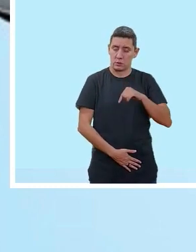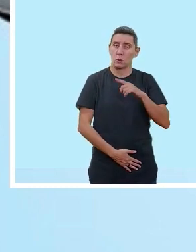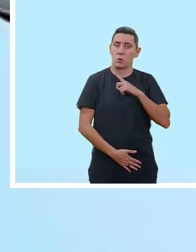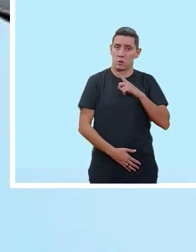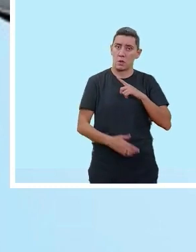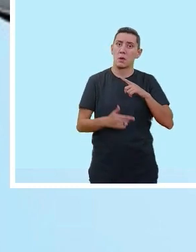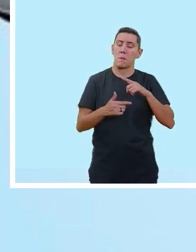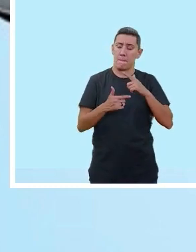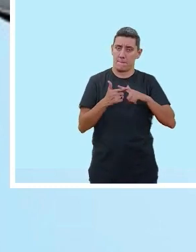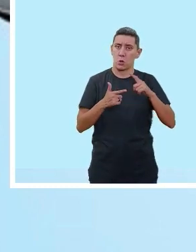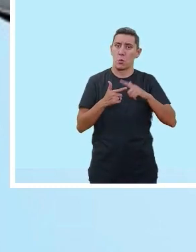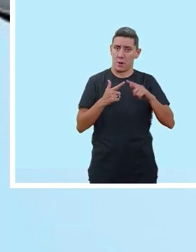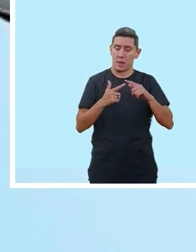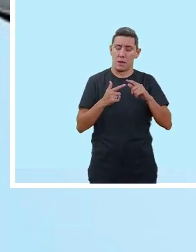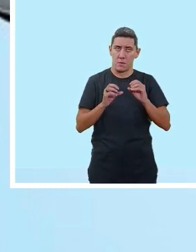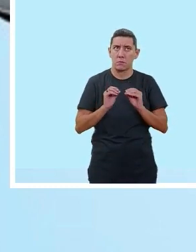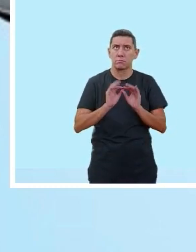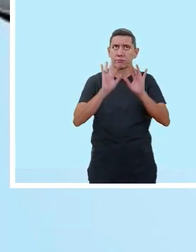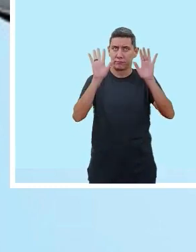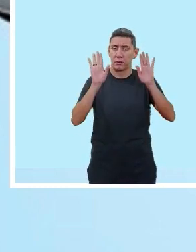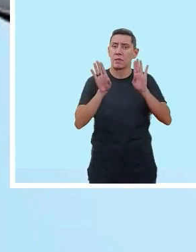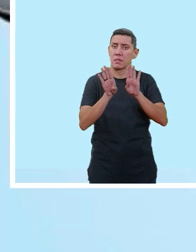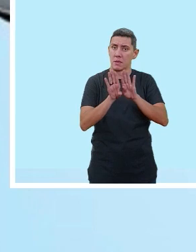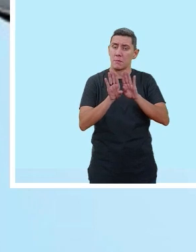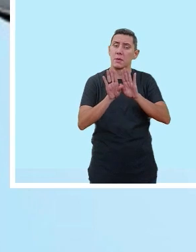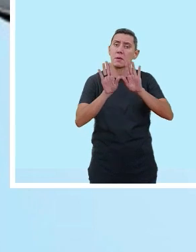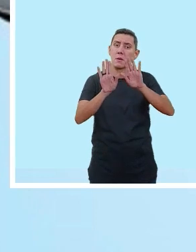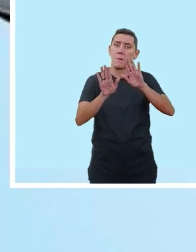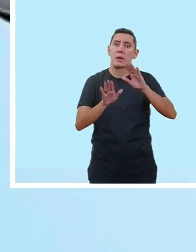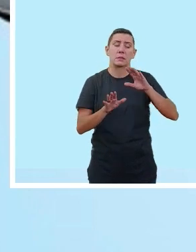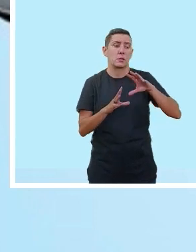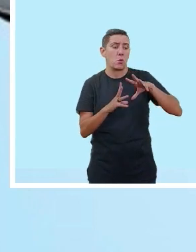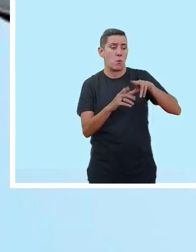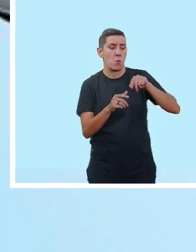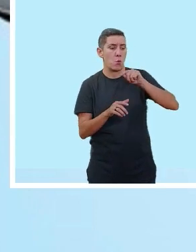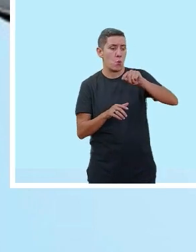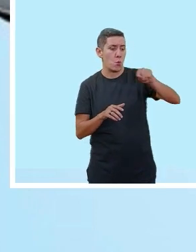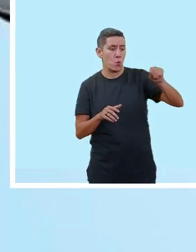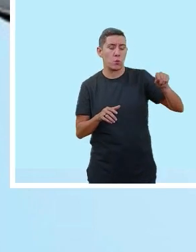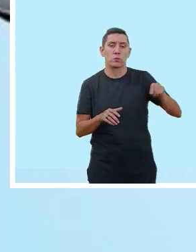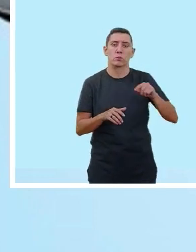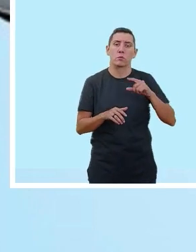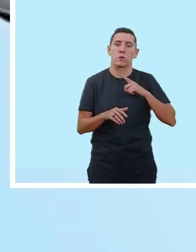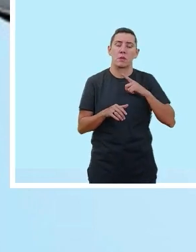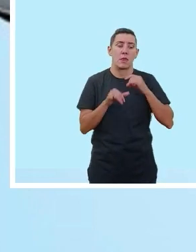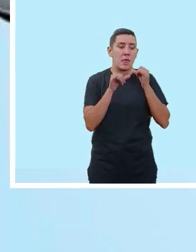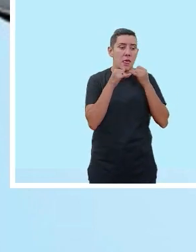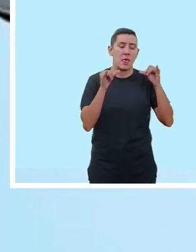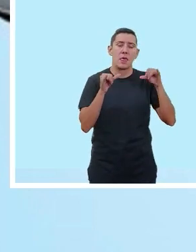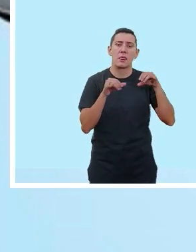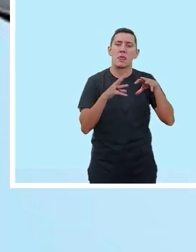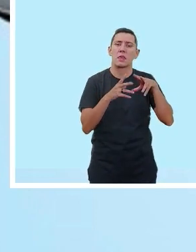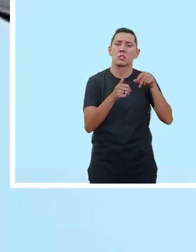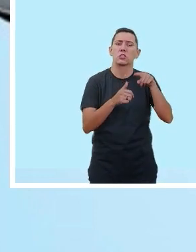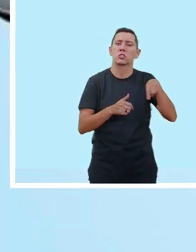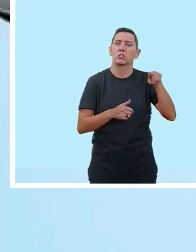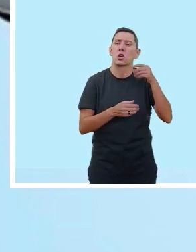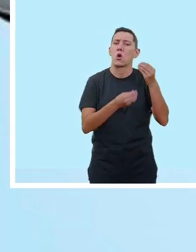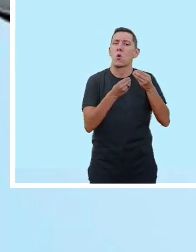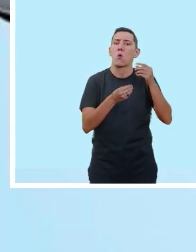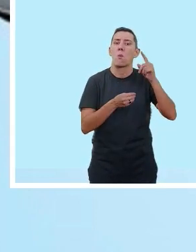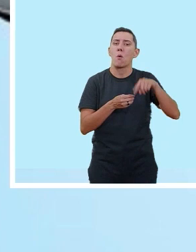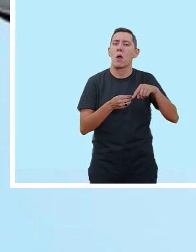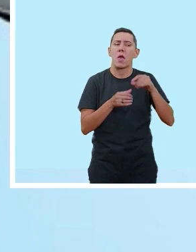limpa, mas em boa parte ao redor do mundo a energia elétrica ela vem da queima de